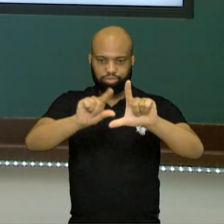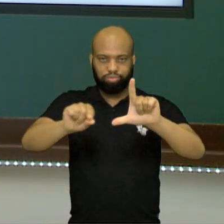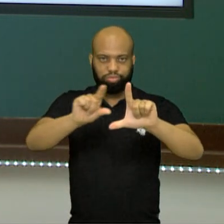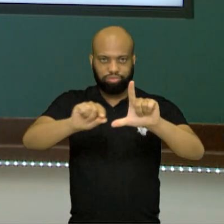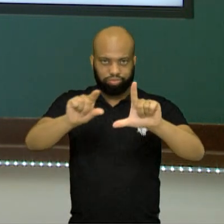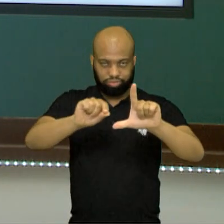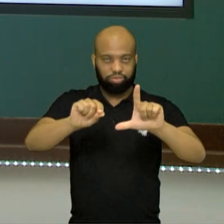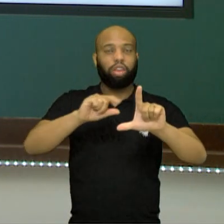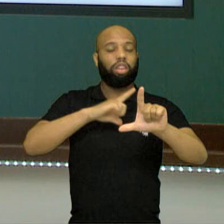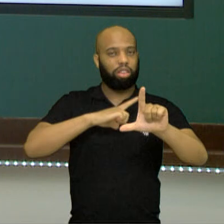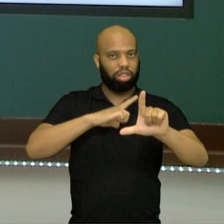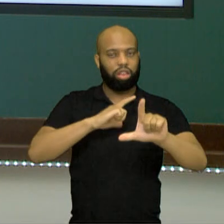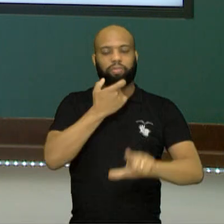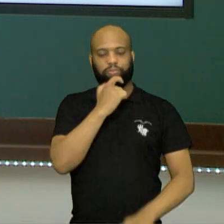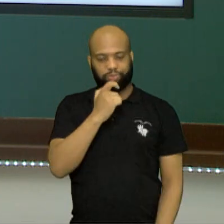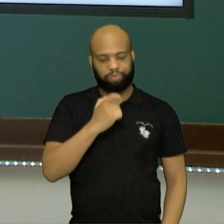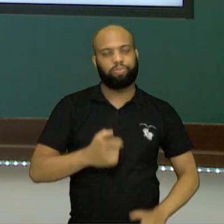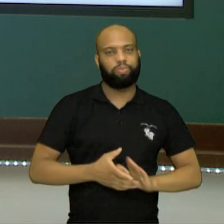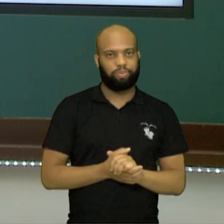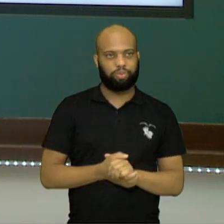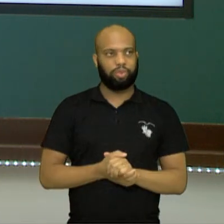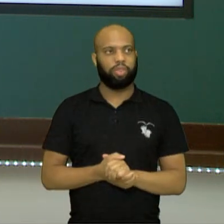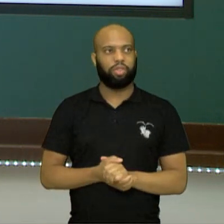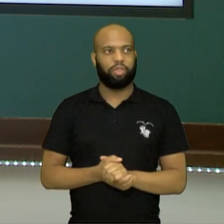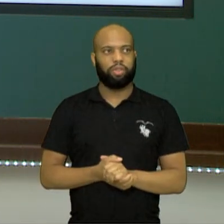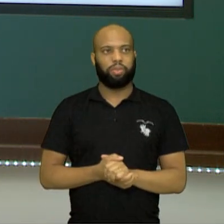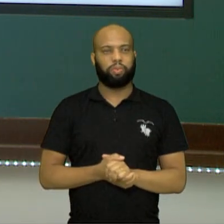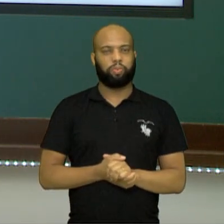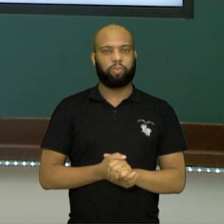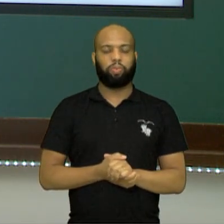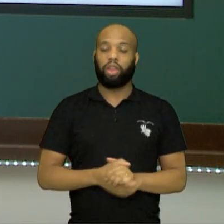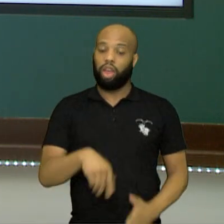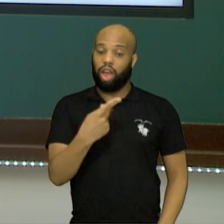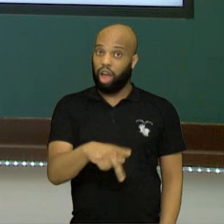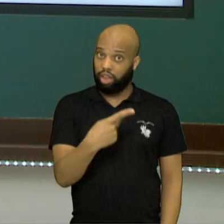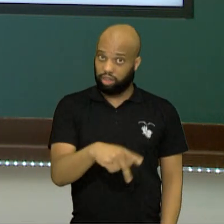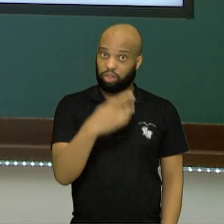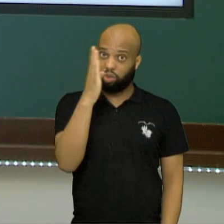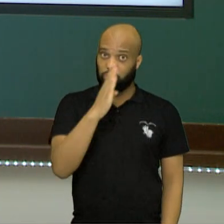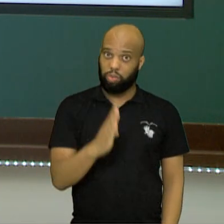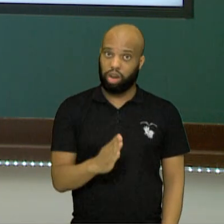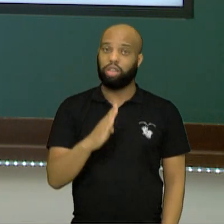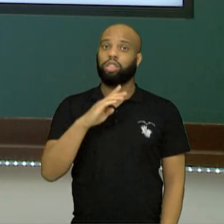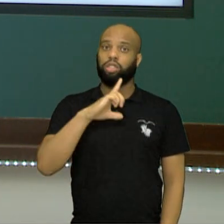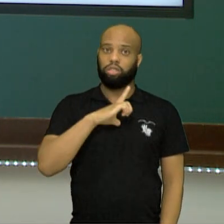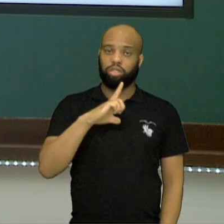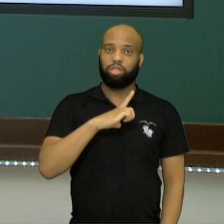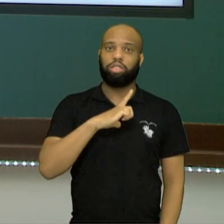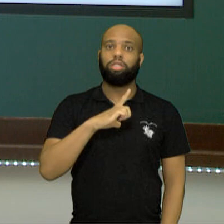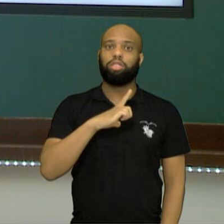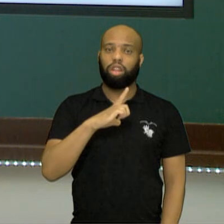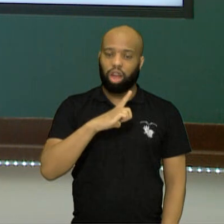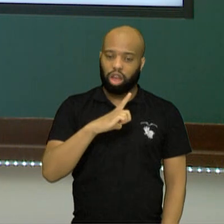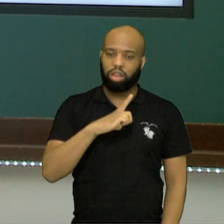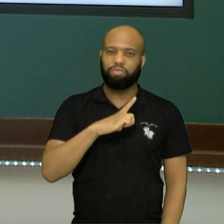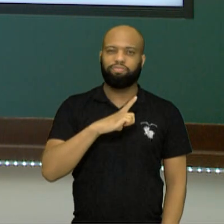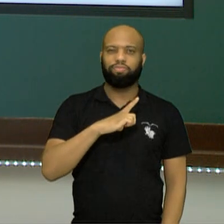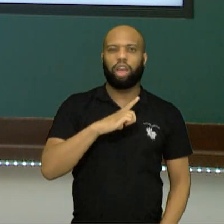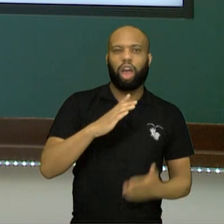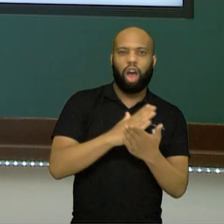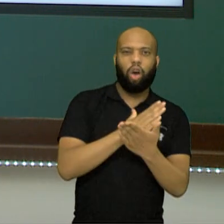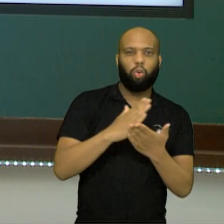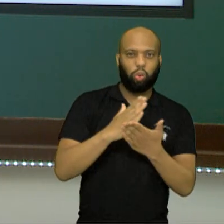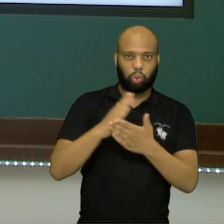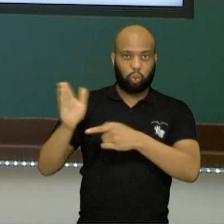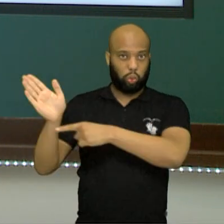nós temos uma escola de dublagem excelente, mas a gente sempre pode aprender muito do inglês com a legenda